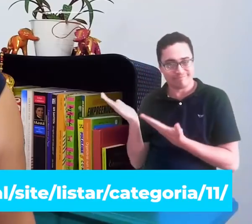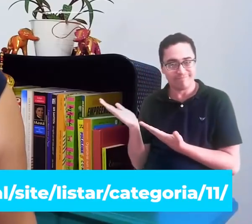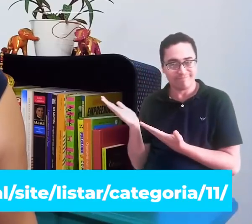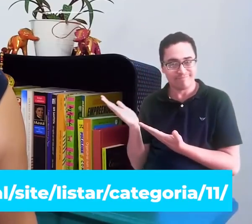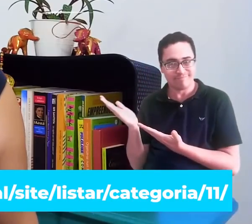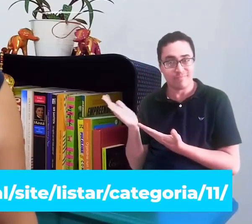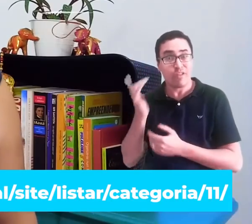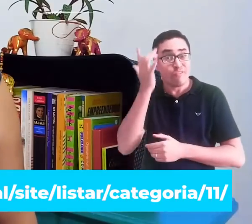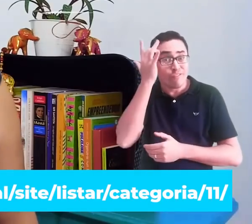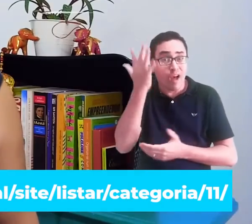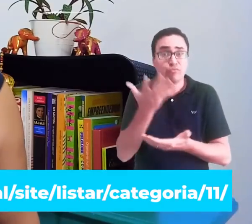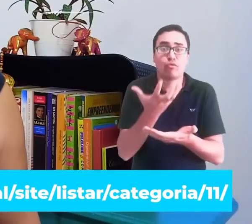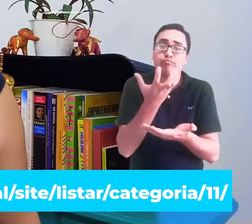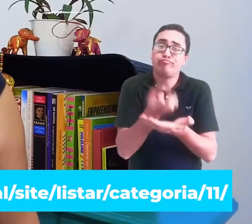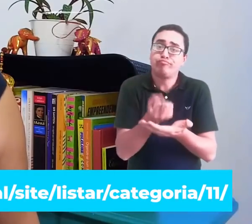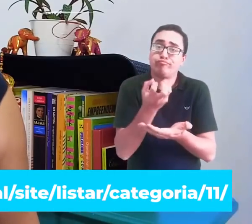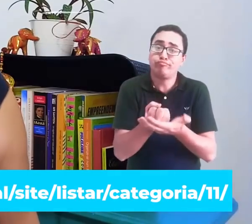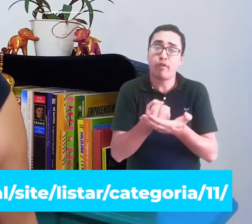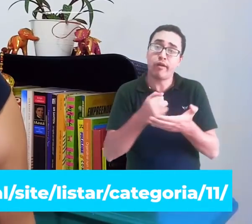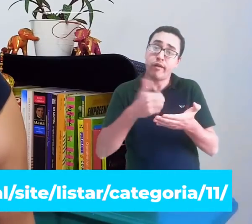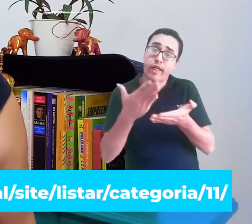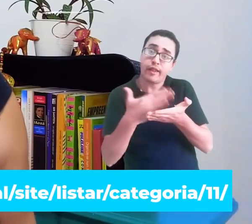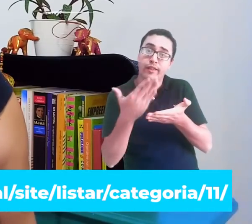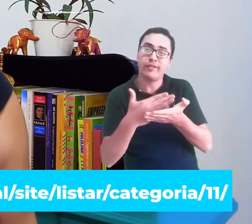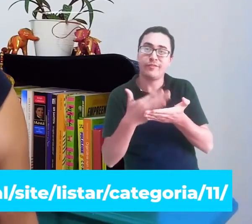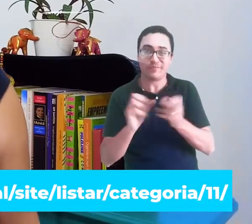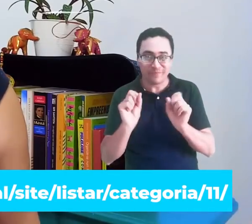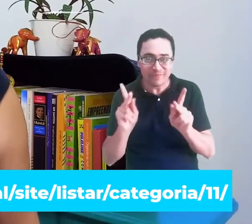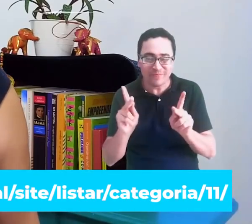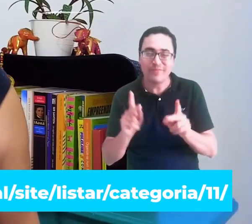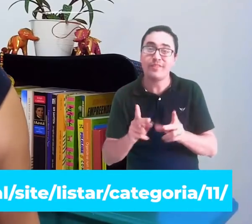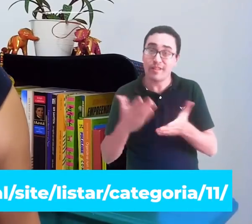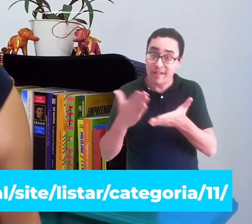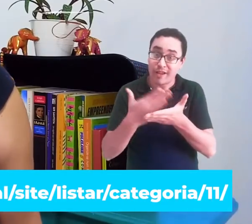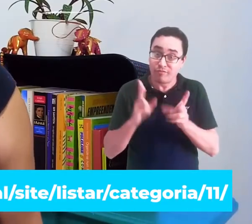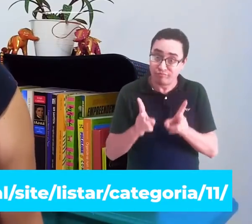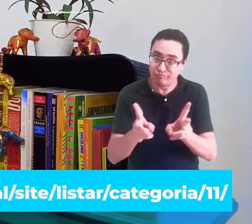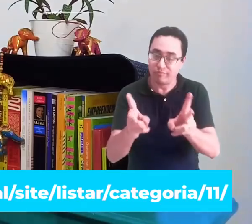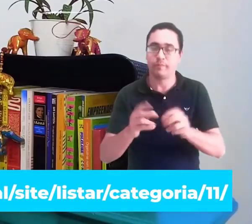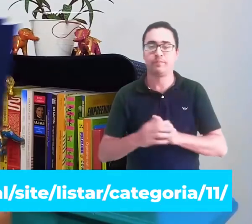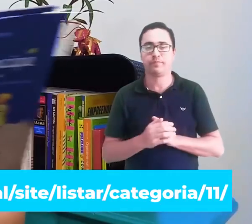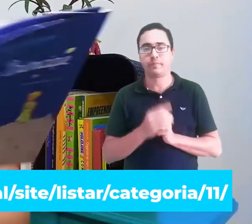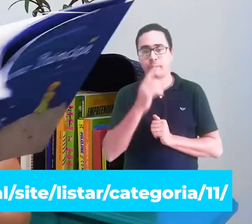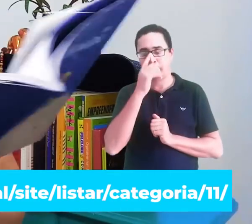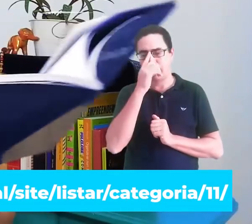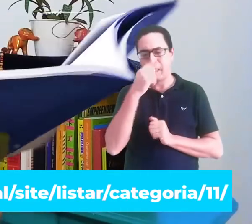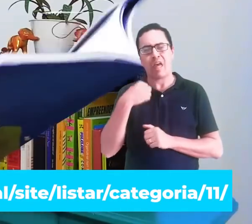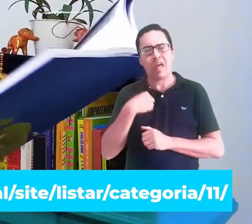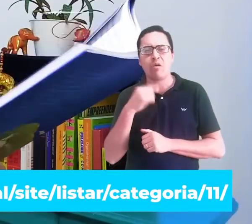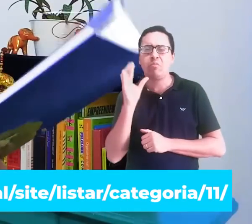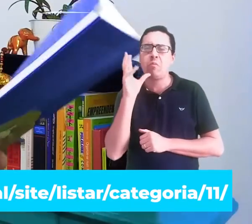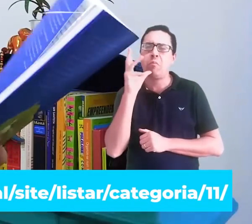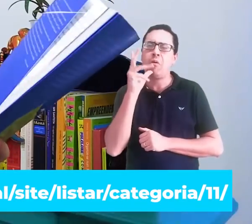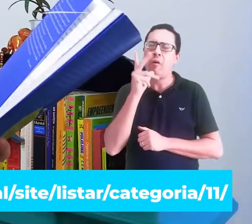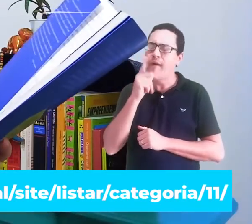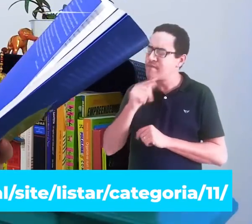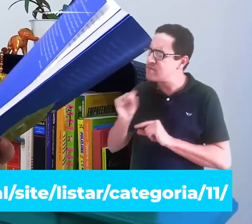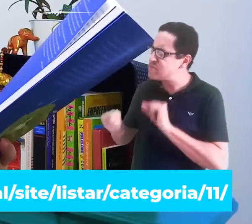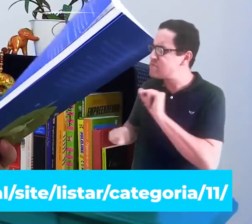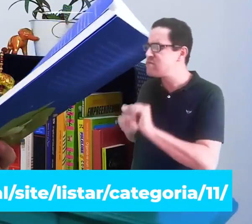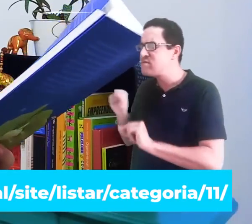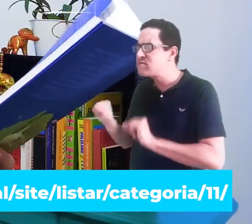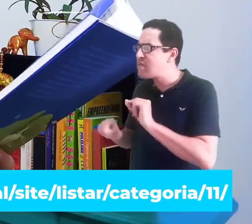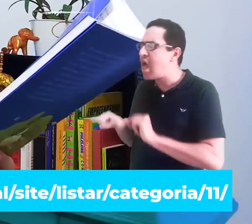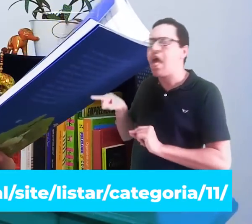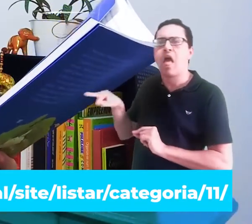da Educação através deste link. Vamos para a leitura? Levei muito tempo para entender